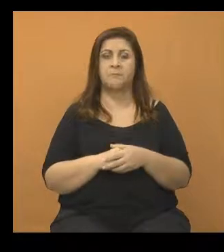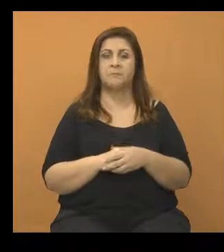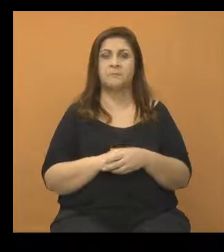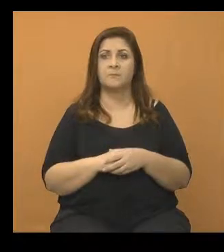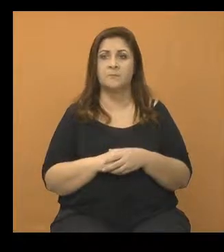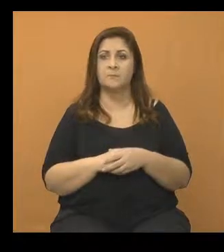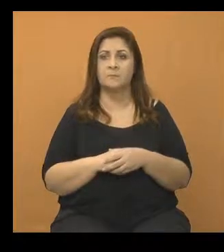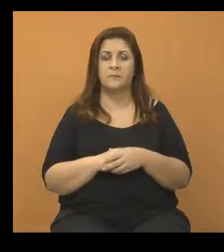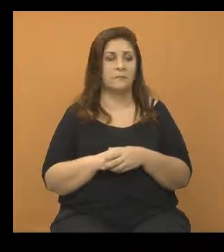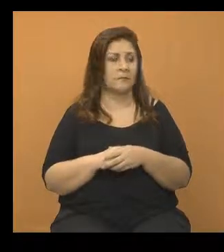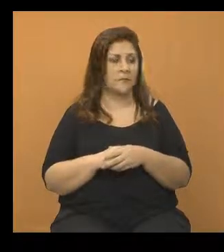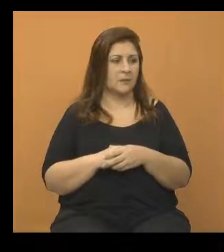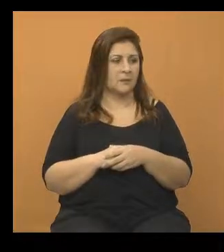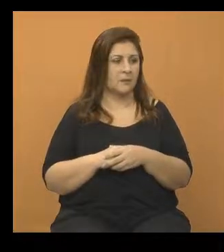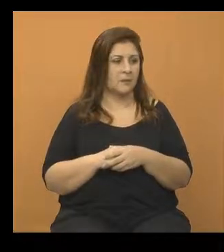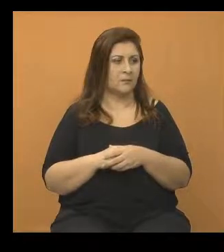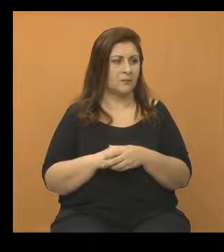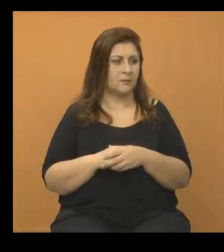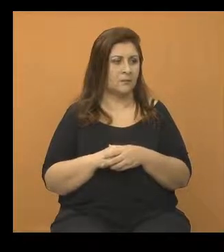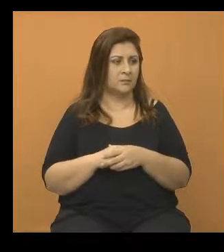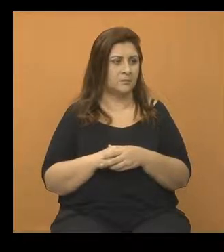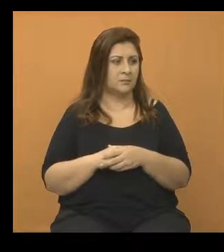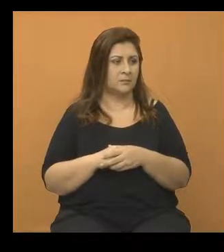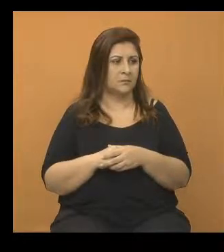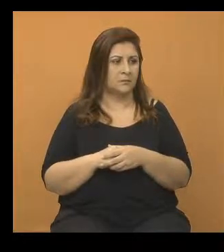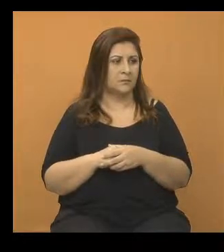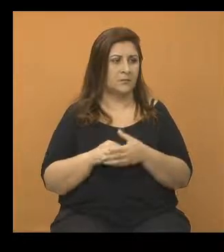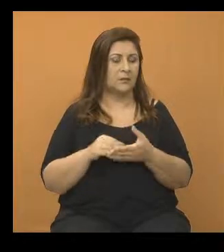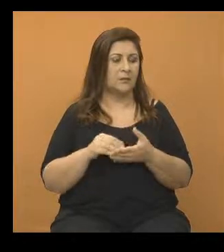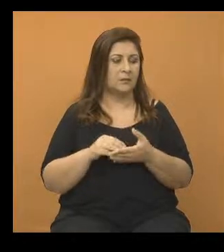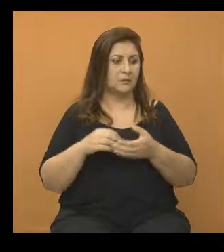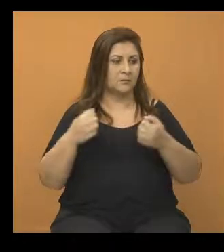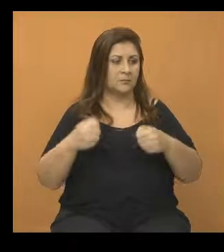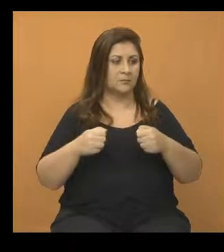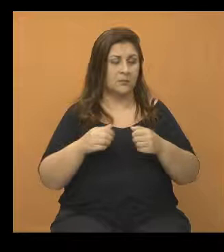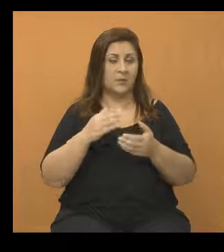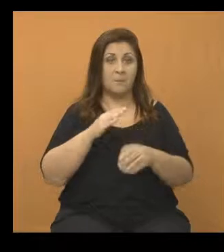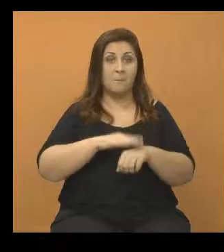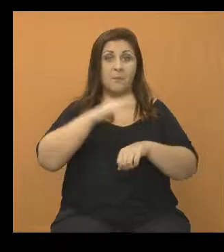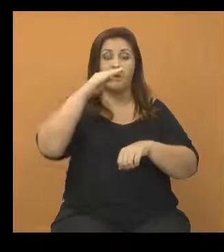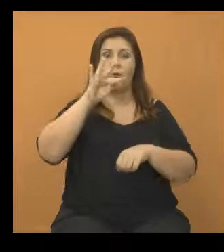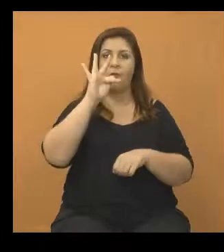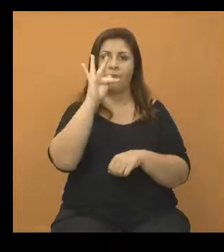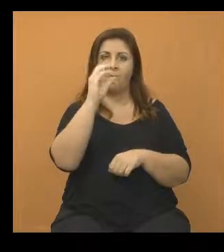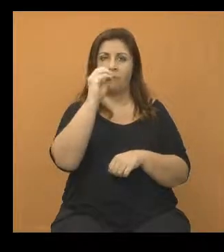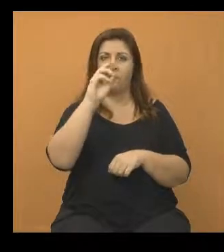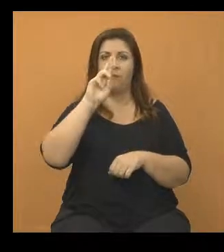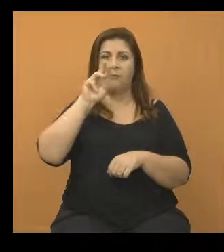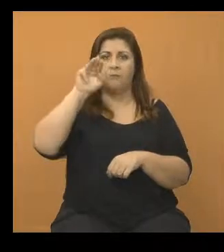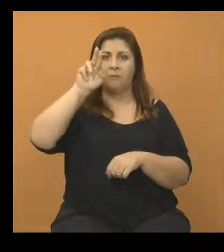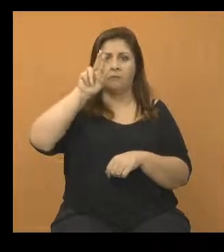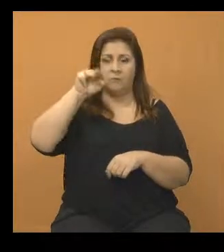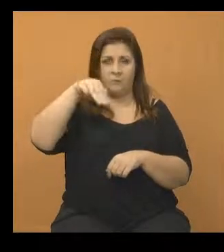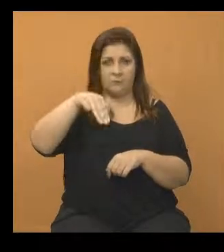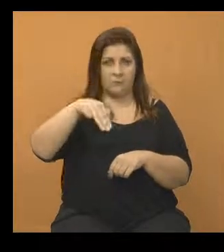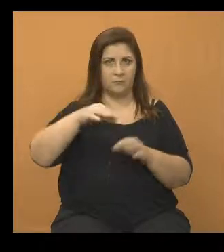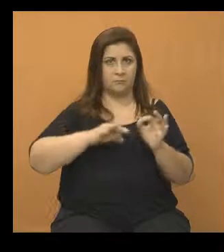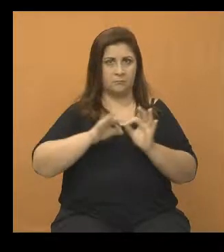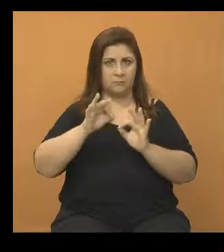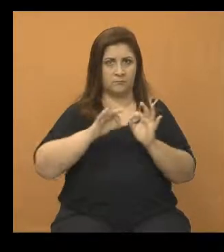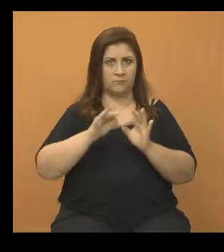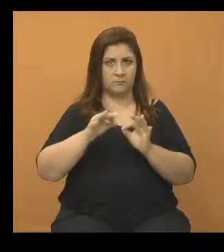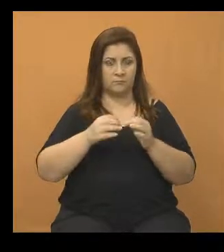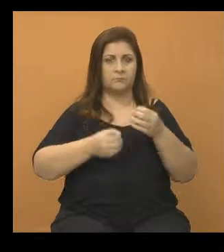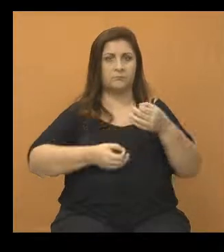que grande parte dele é devido à reforma e ampliação do fórum, né? A Prefeitura firmou um convênio